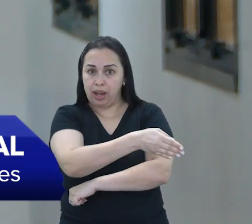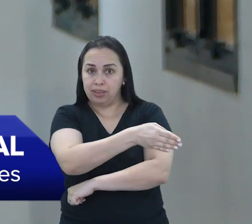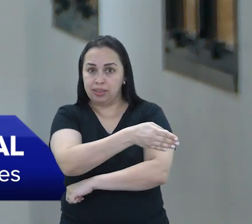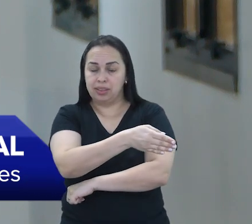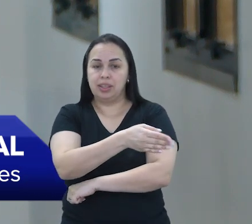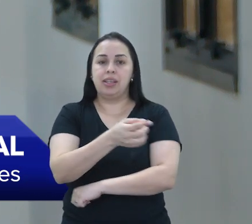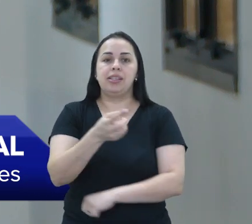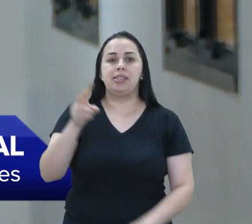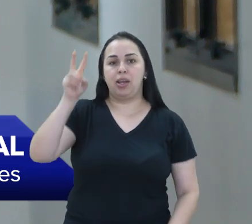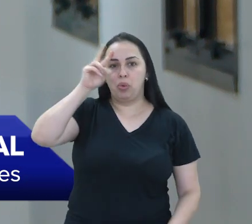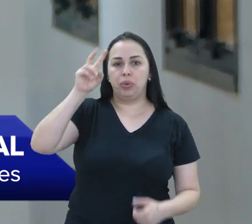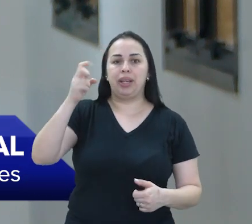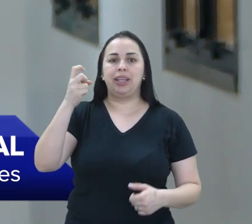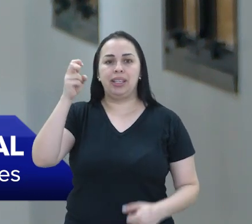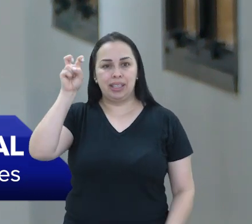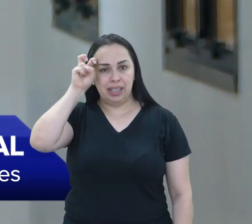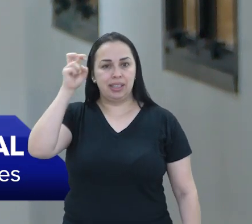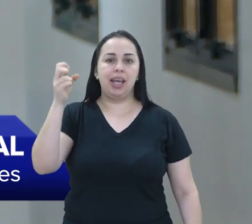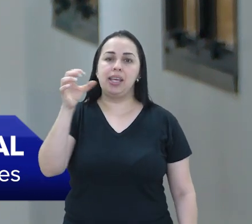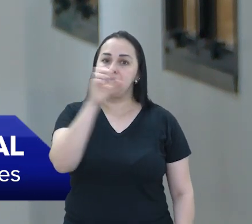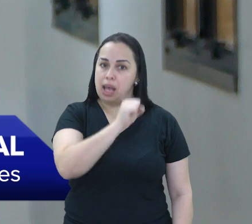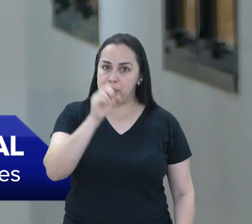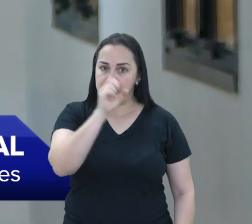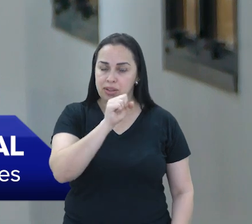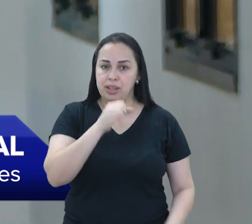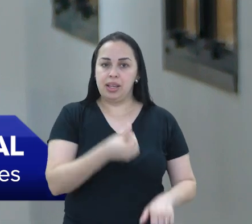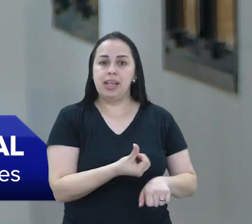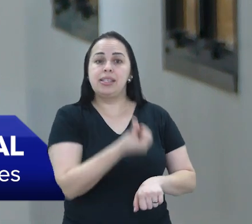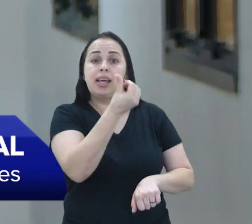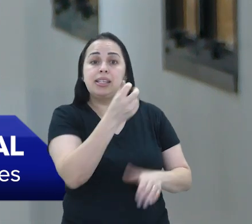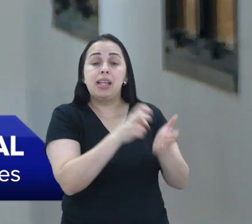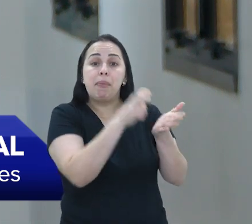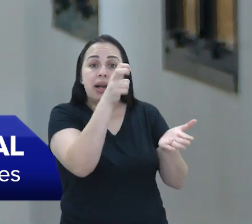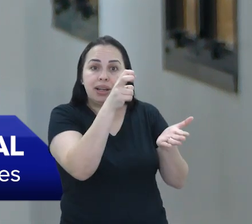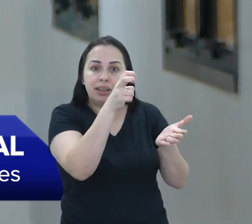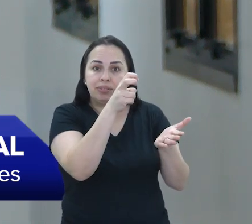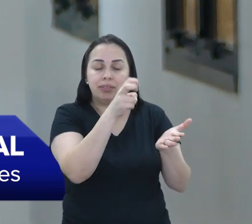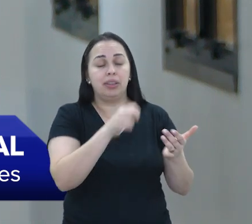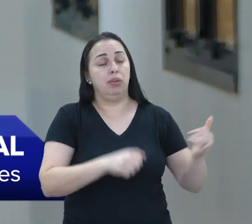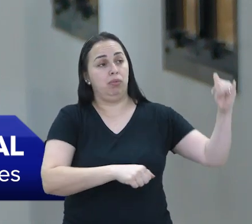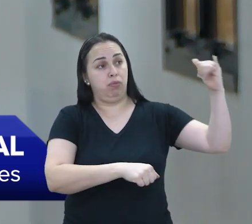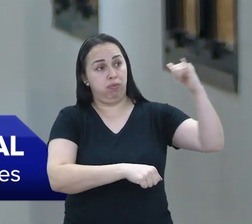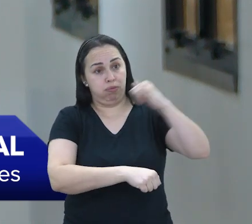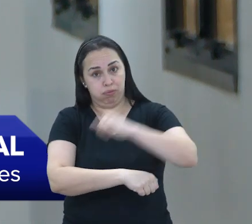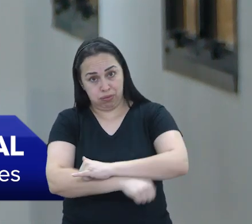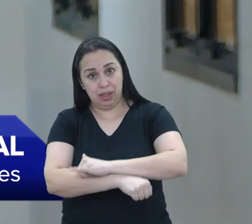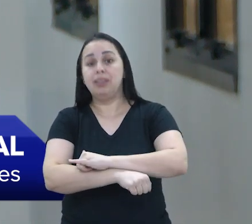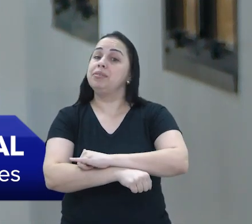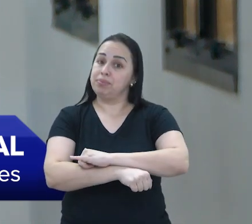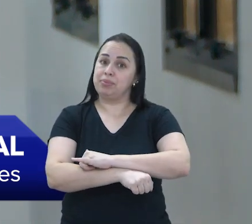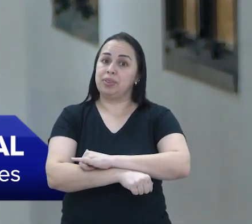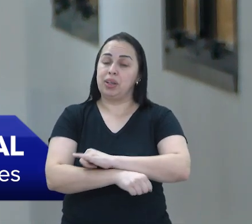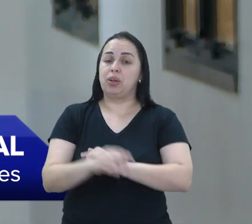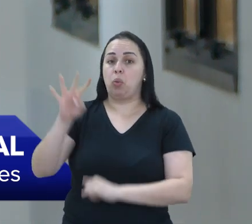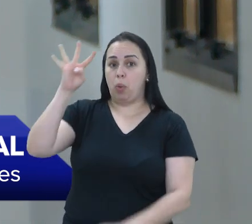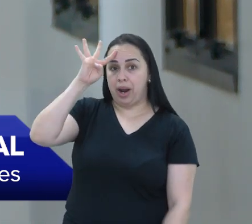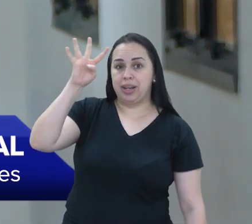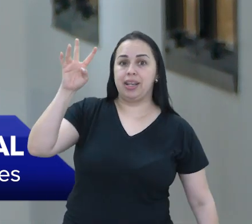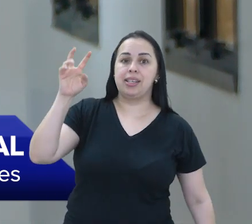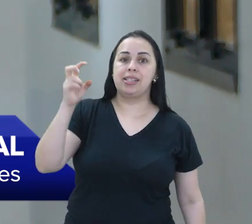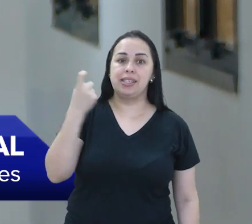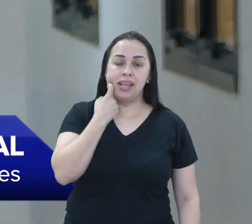Aires, voos às segundas, quintas e sábados às 6 horas da manhã. Já de Buenos Aires para São José dos Campos,